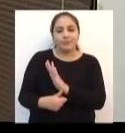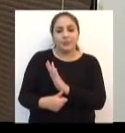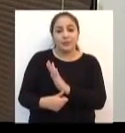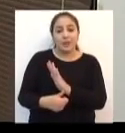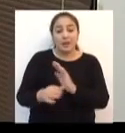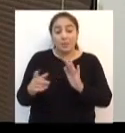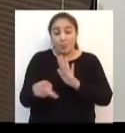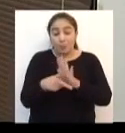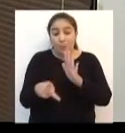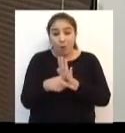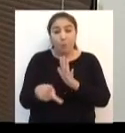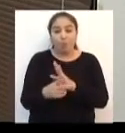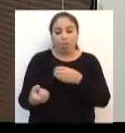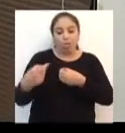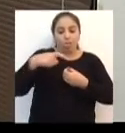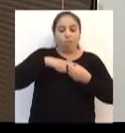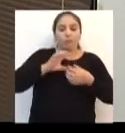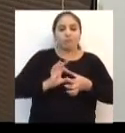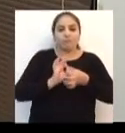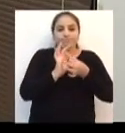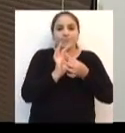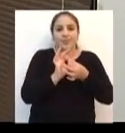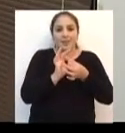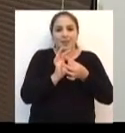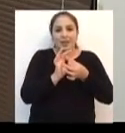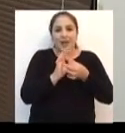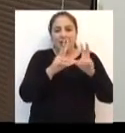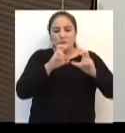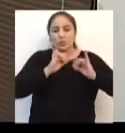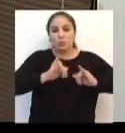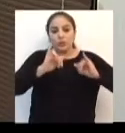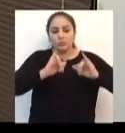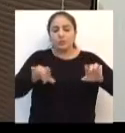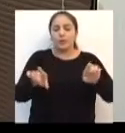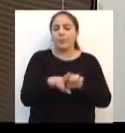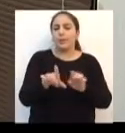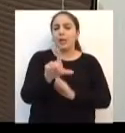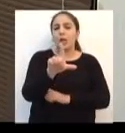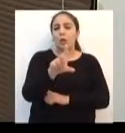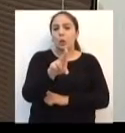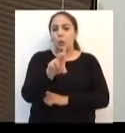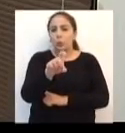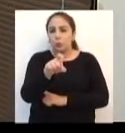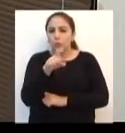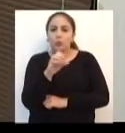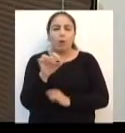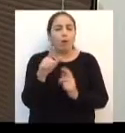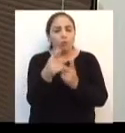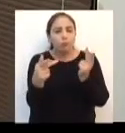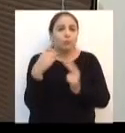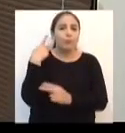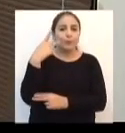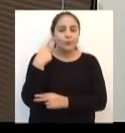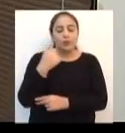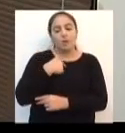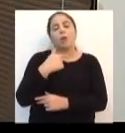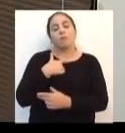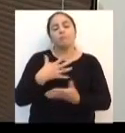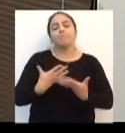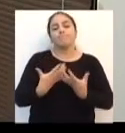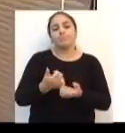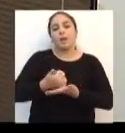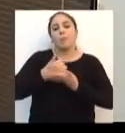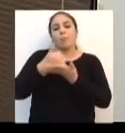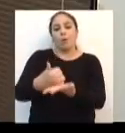para campanhas políticas e luxuosas de alguns políticos. Então o impeachment, por isso, eu sou a favor